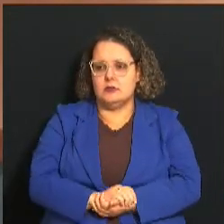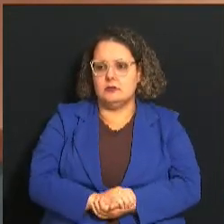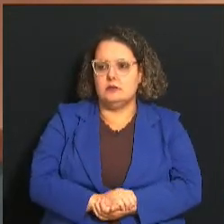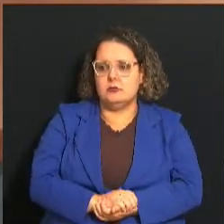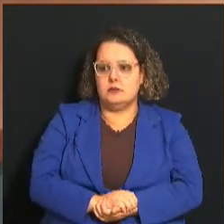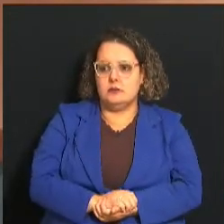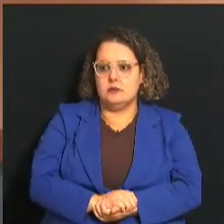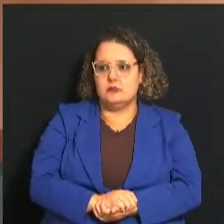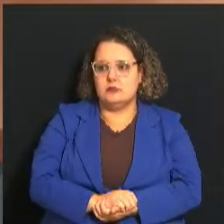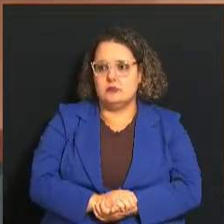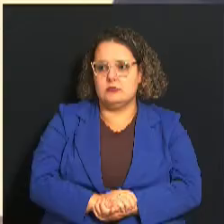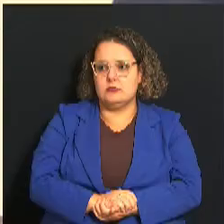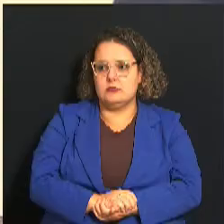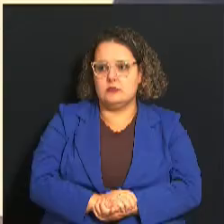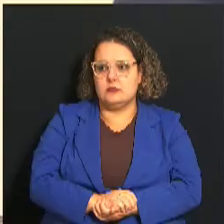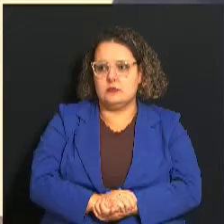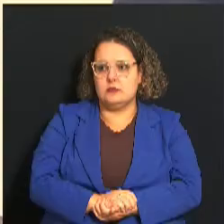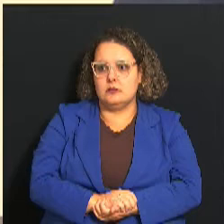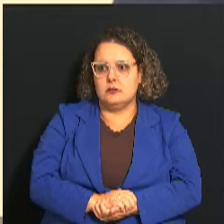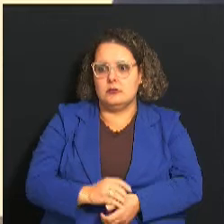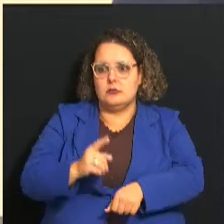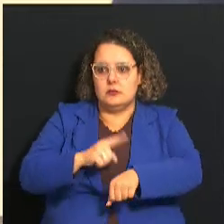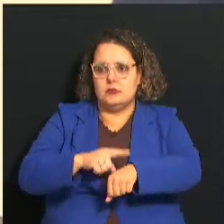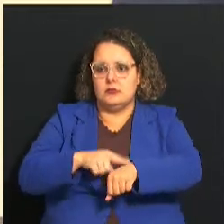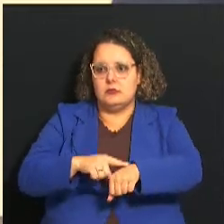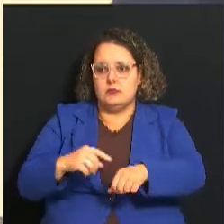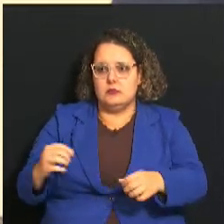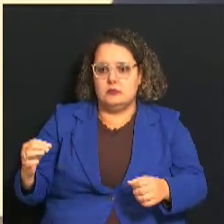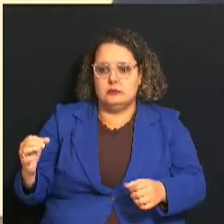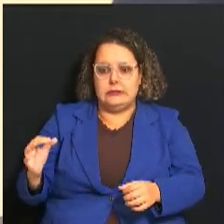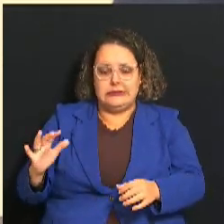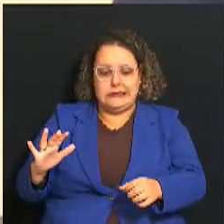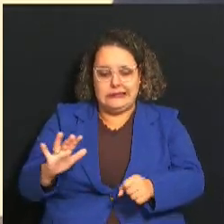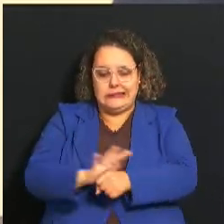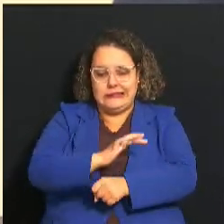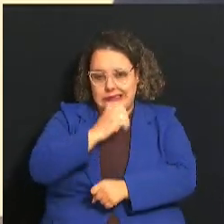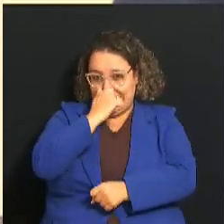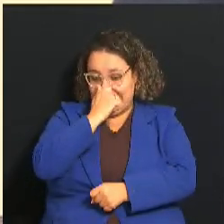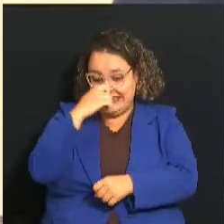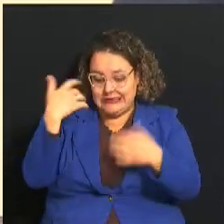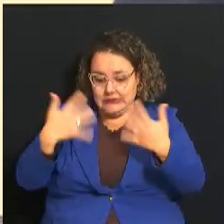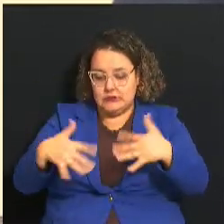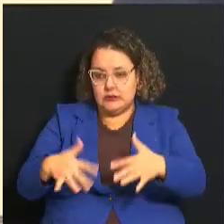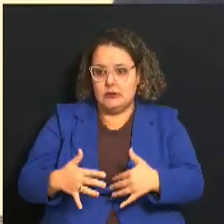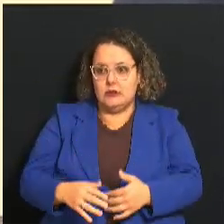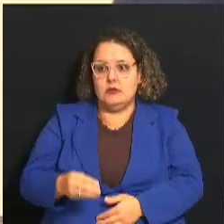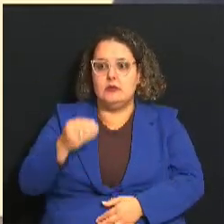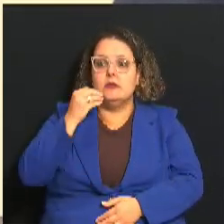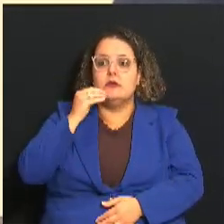Na verdade, nós estamos quase que estourando o nosso horário aqui, mas eu vou tentar responder.